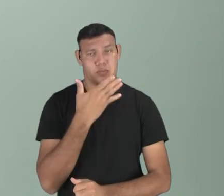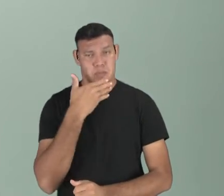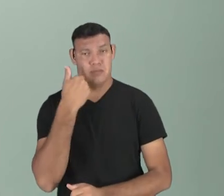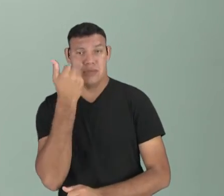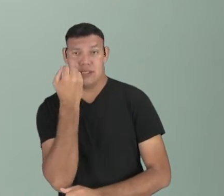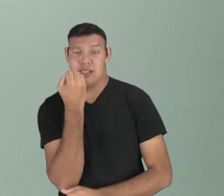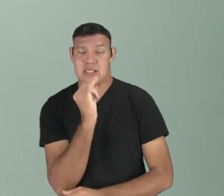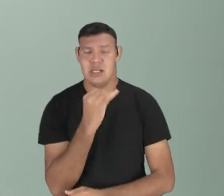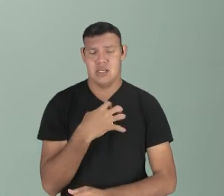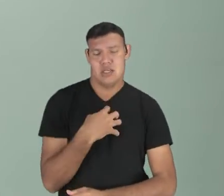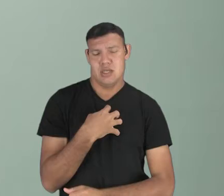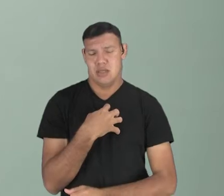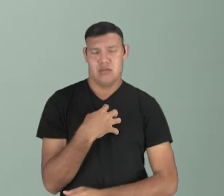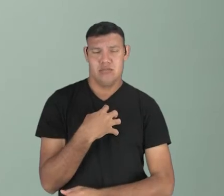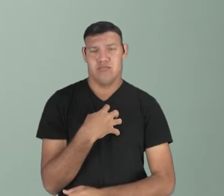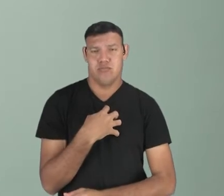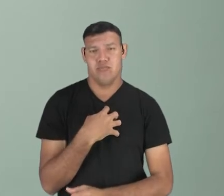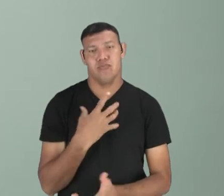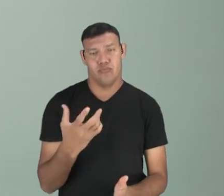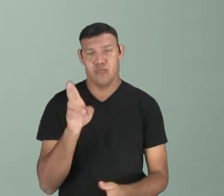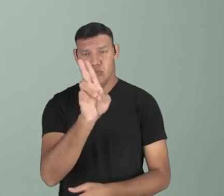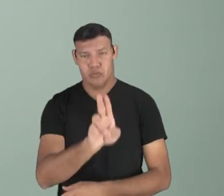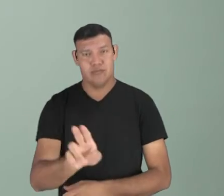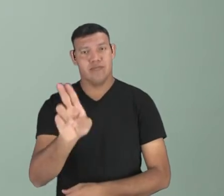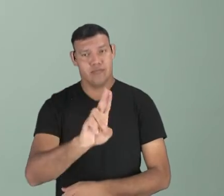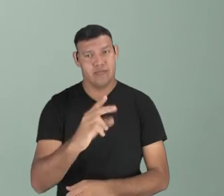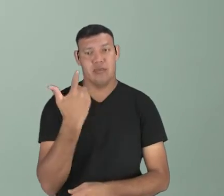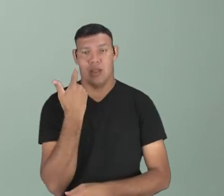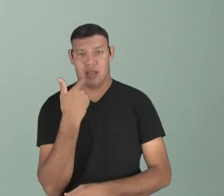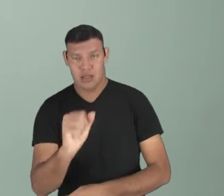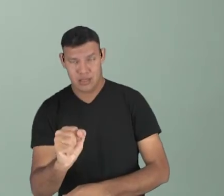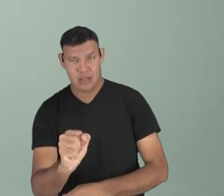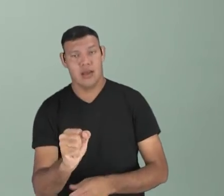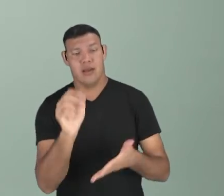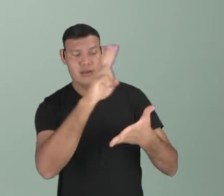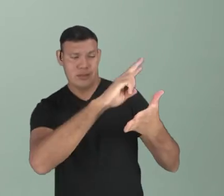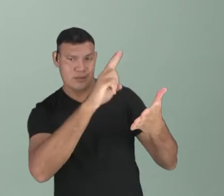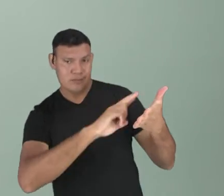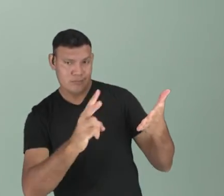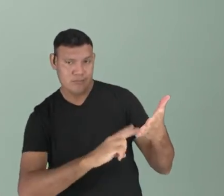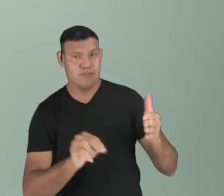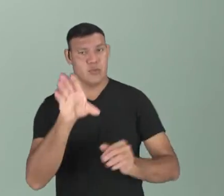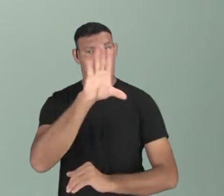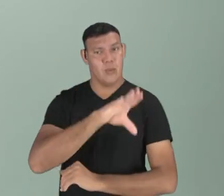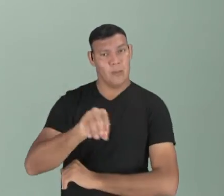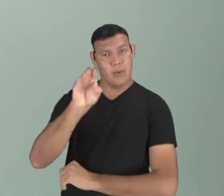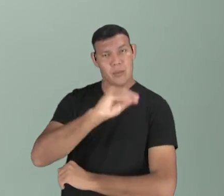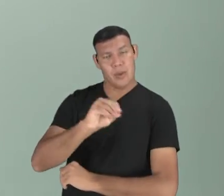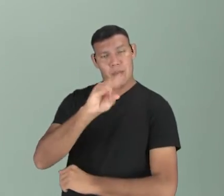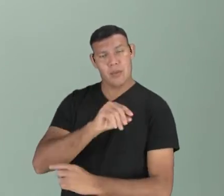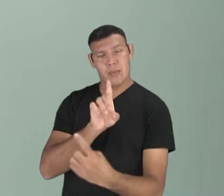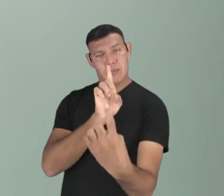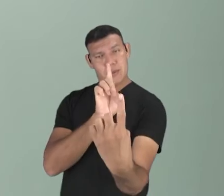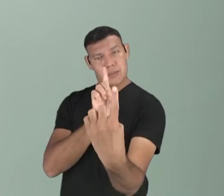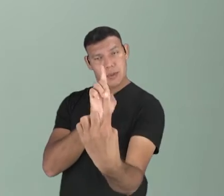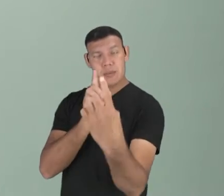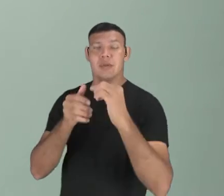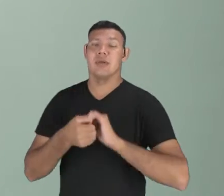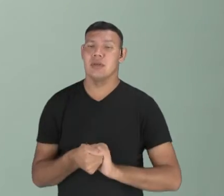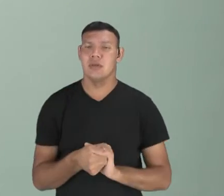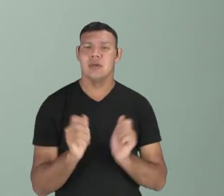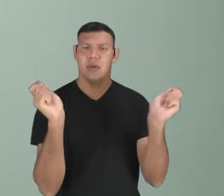quero colocá-la, tá? Colocar a língua para o meu leitor, o meu interlocutor compreender da melhor maneira